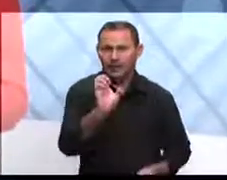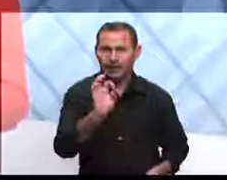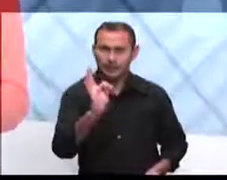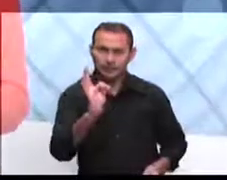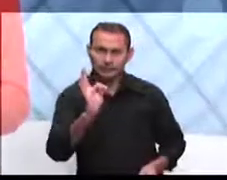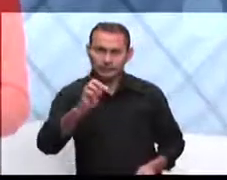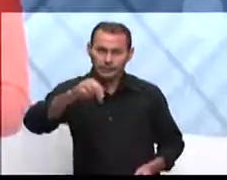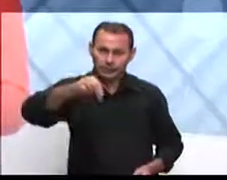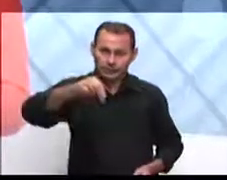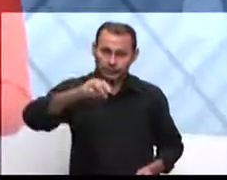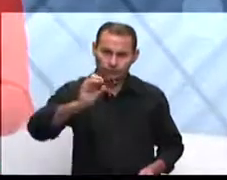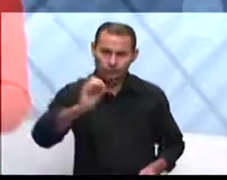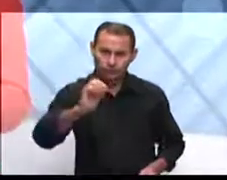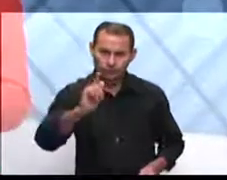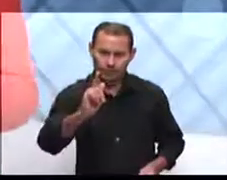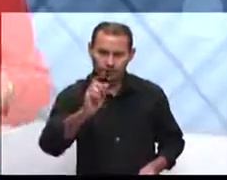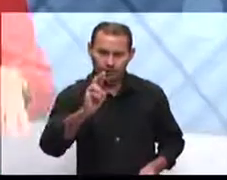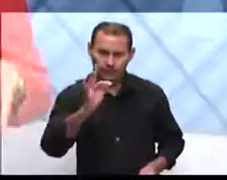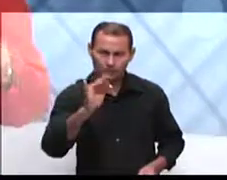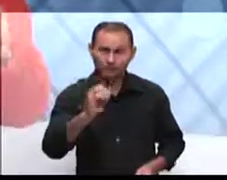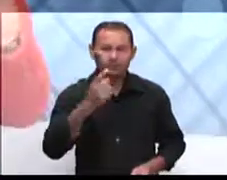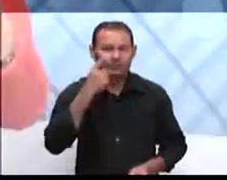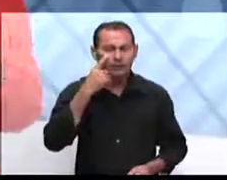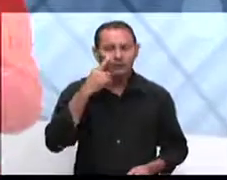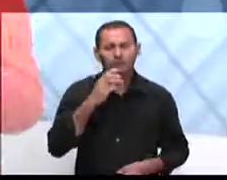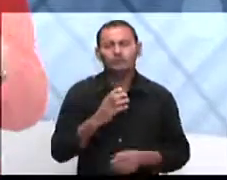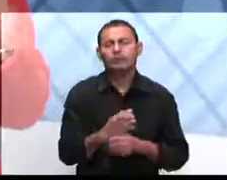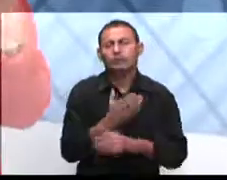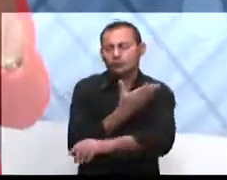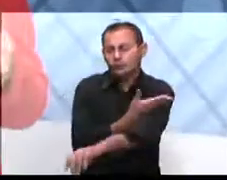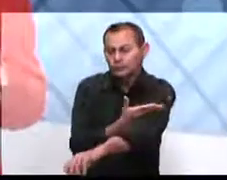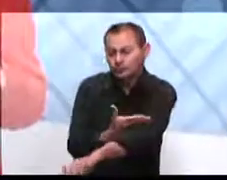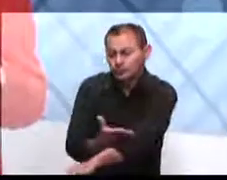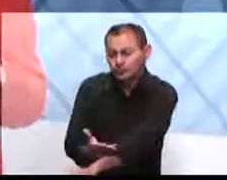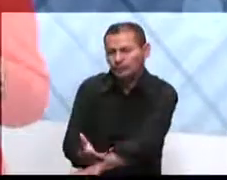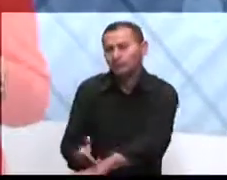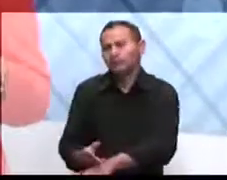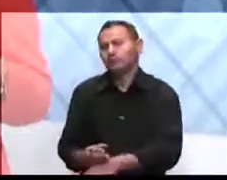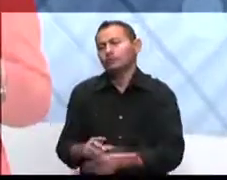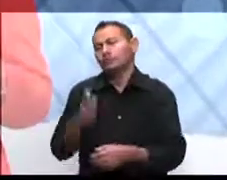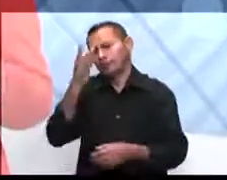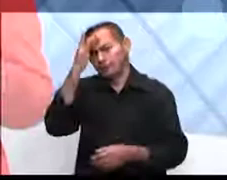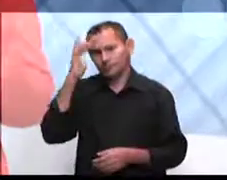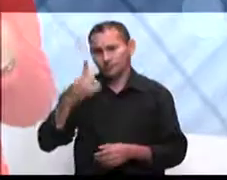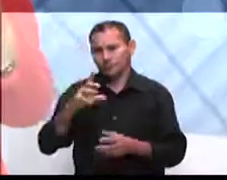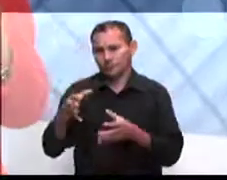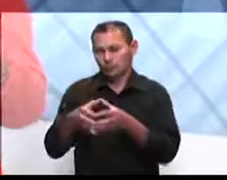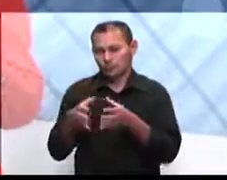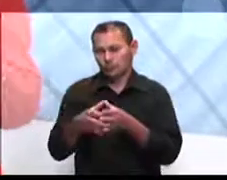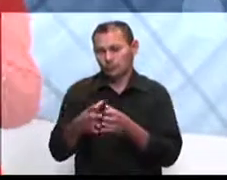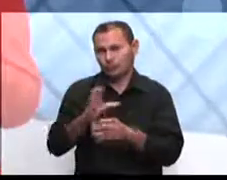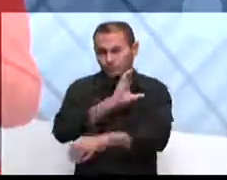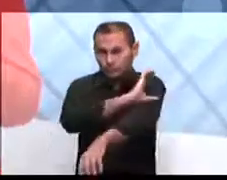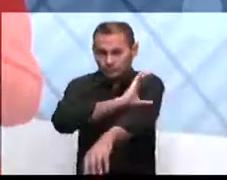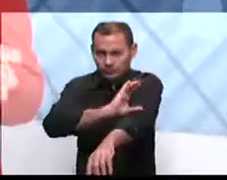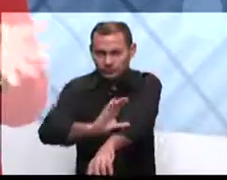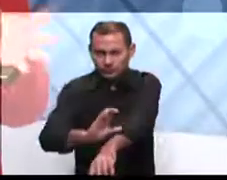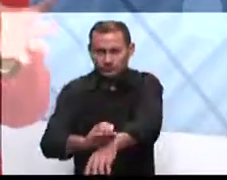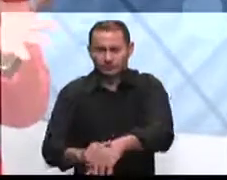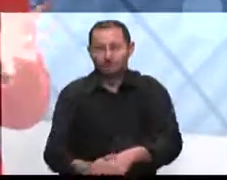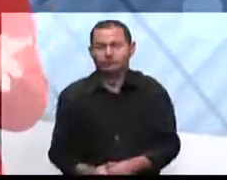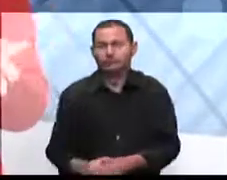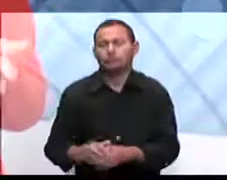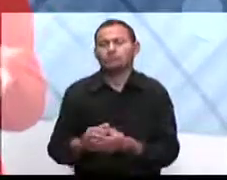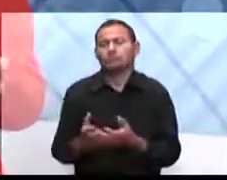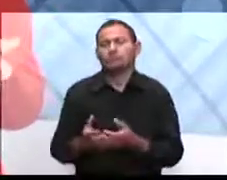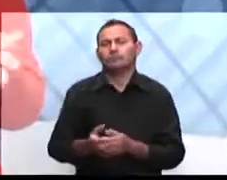etnográfica, ela tem como função verificar os costumes, hábitos, né, então das pessoas, questão